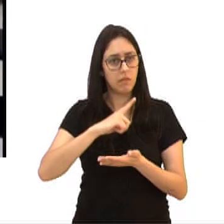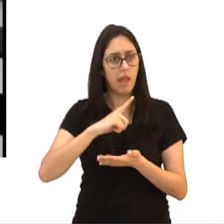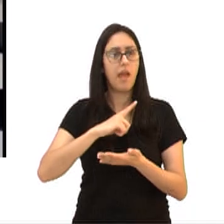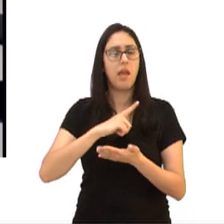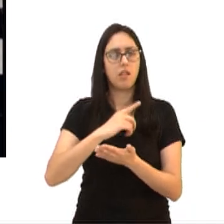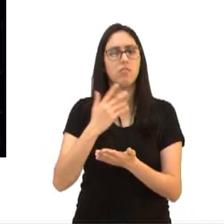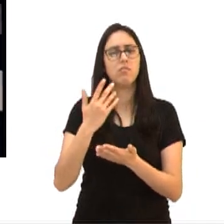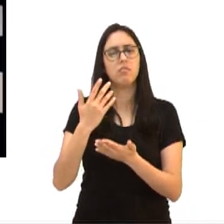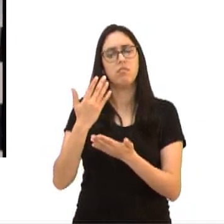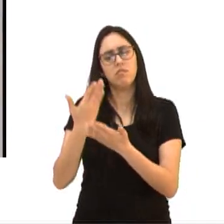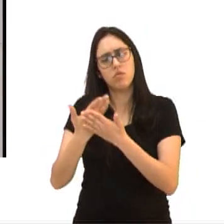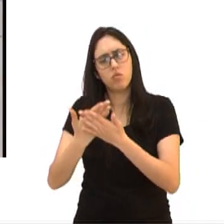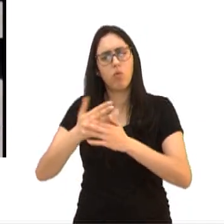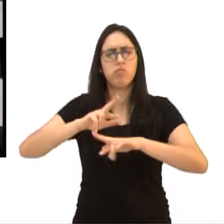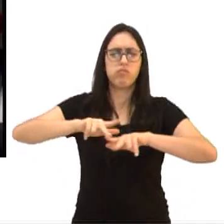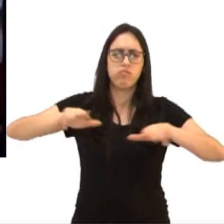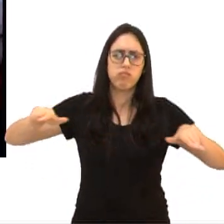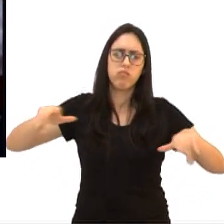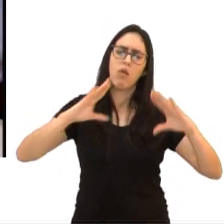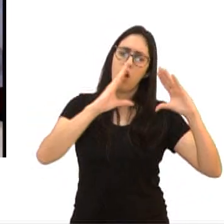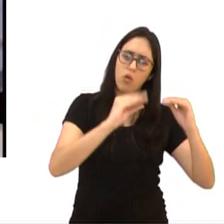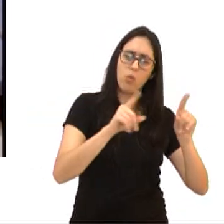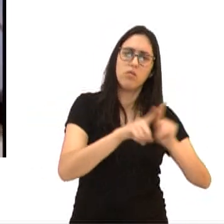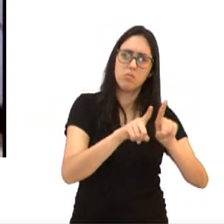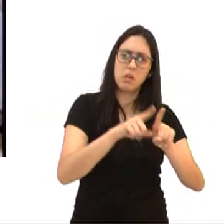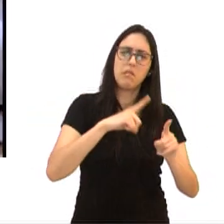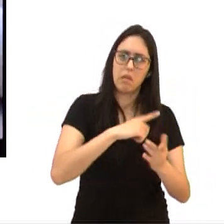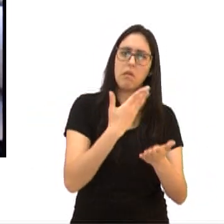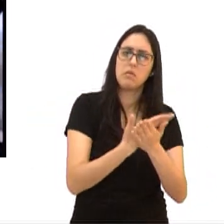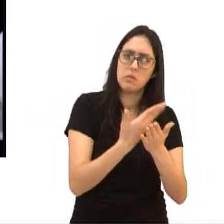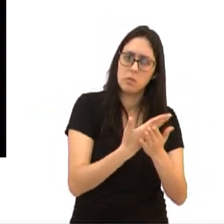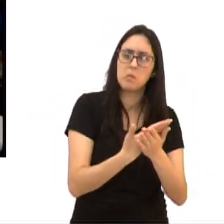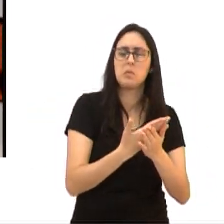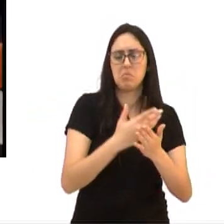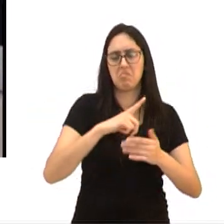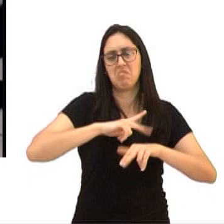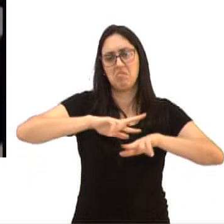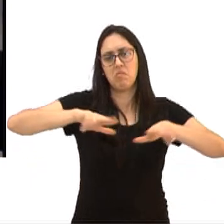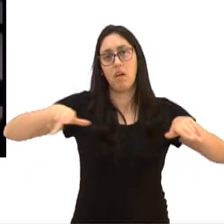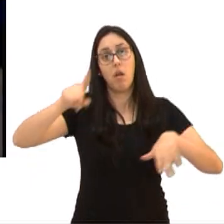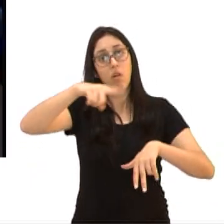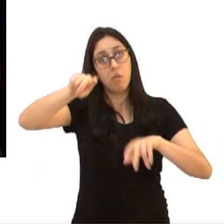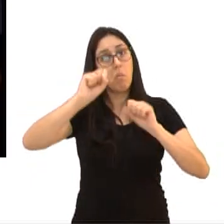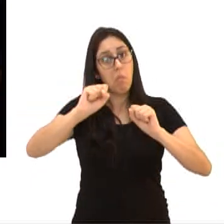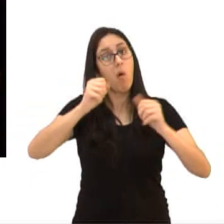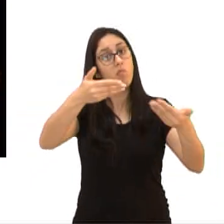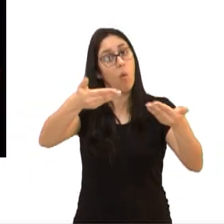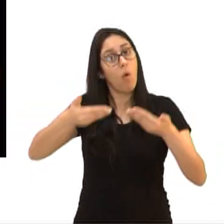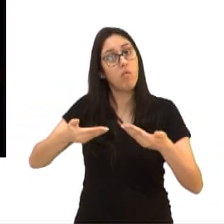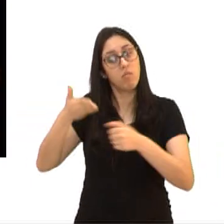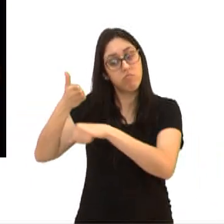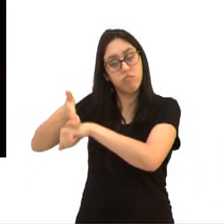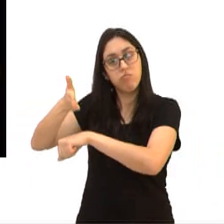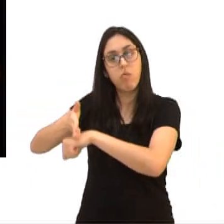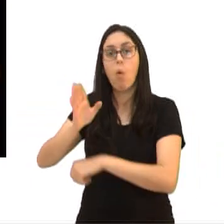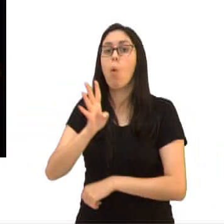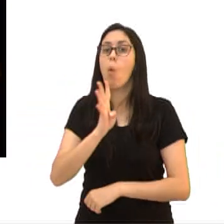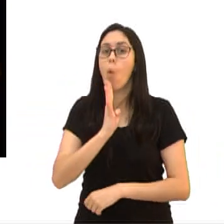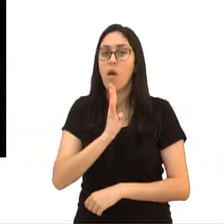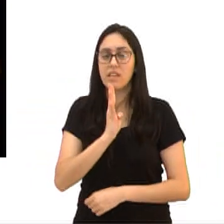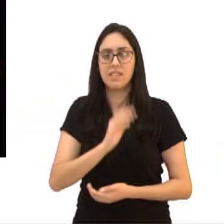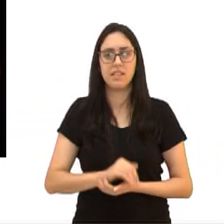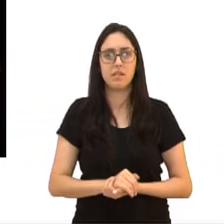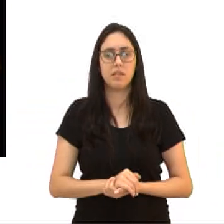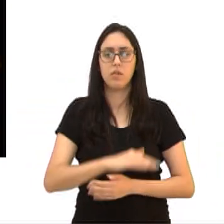um estudo aberto do Bhagavad Gita. Você também está convidado para participar. Durante o dia, temos